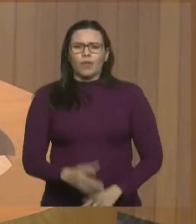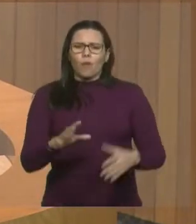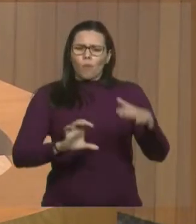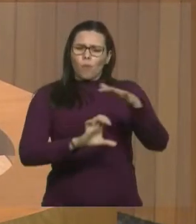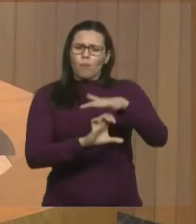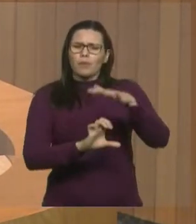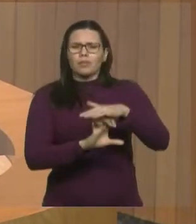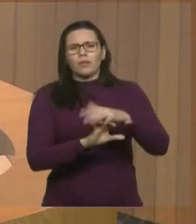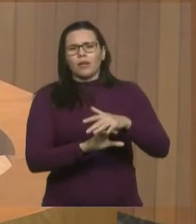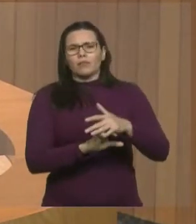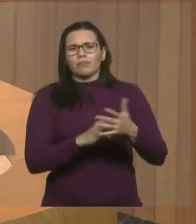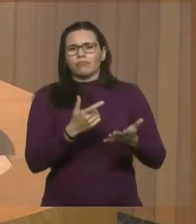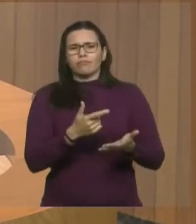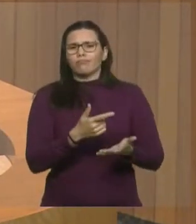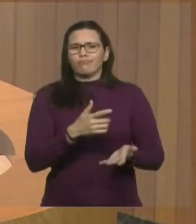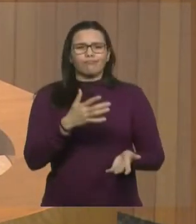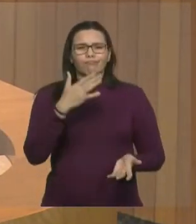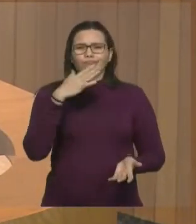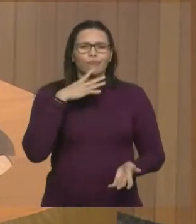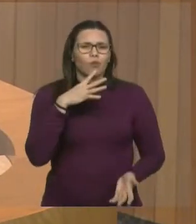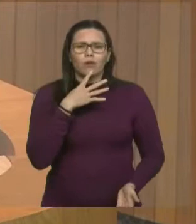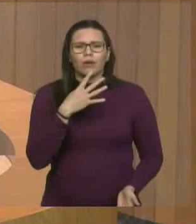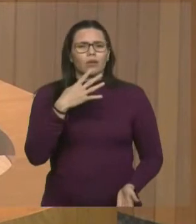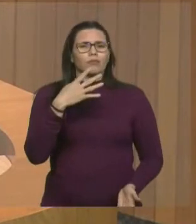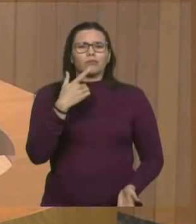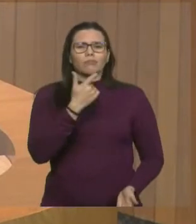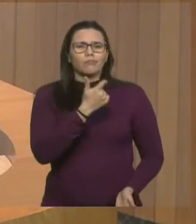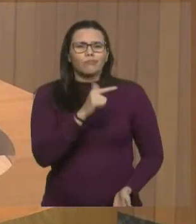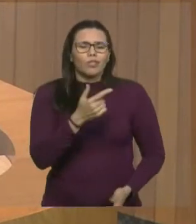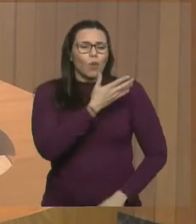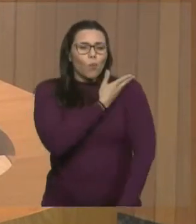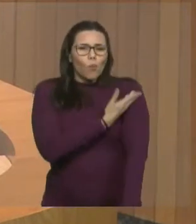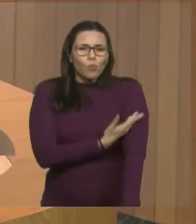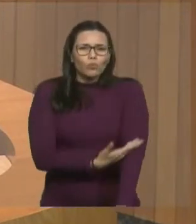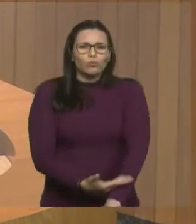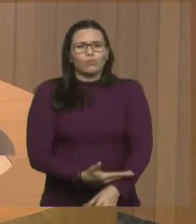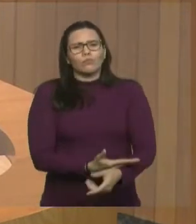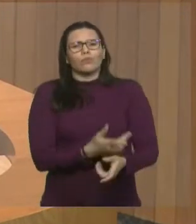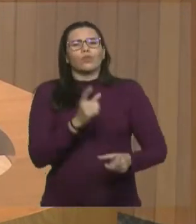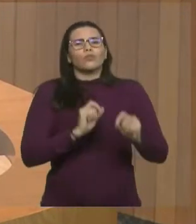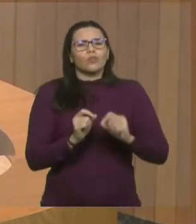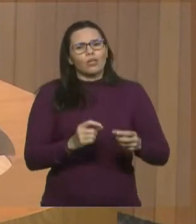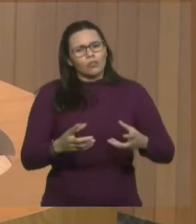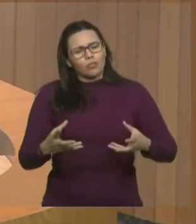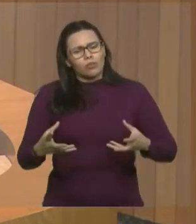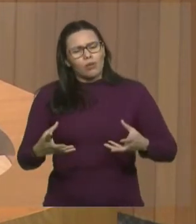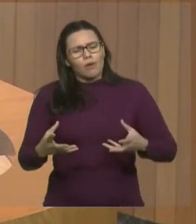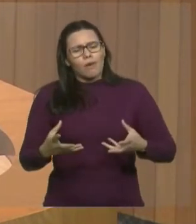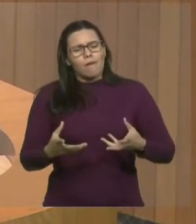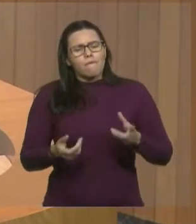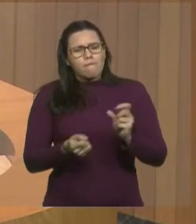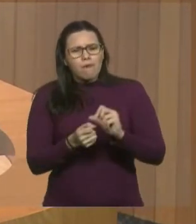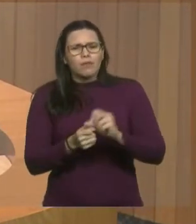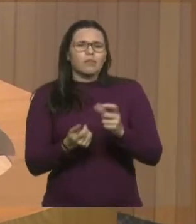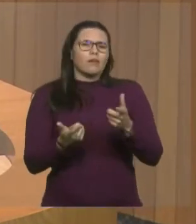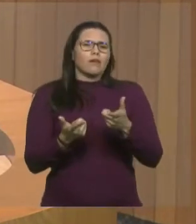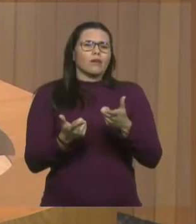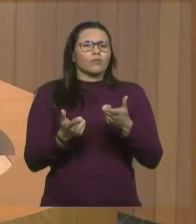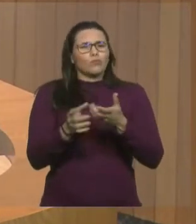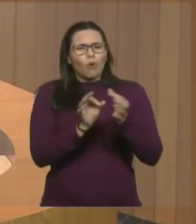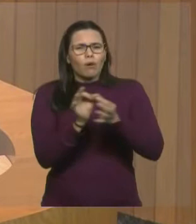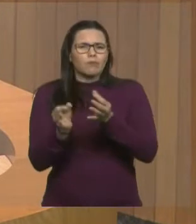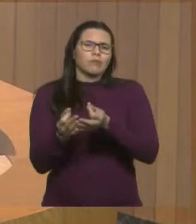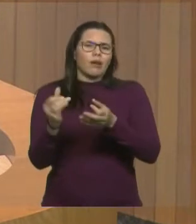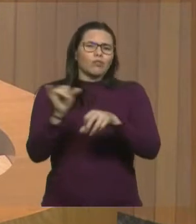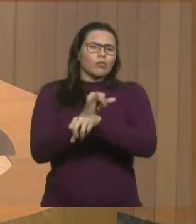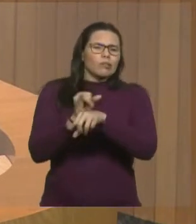crítica tão grande e também não tem a cultura de fazer filantropia, portanto, quando você cria uma lei de incentivo, pelo menos ele troca por